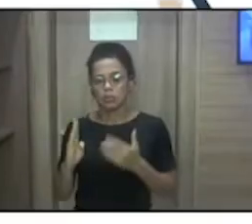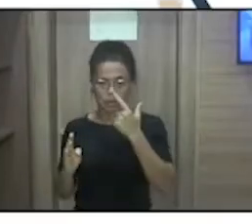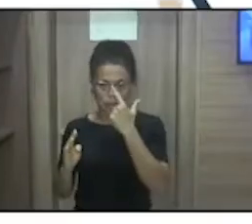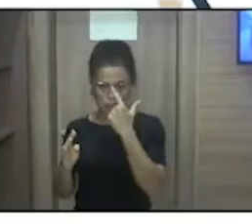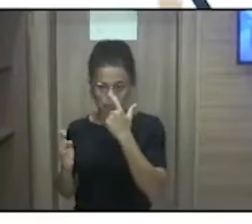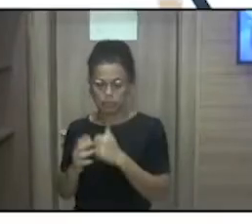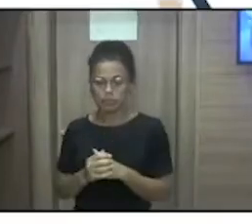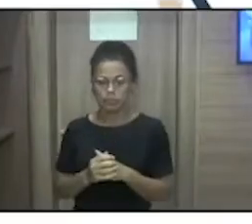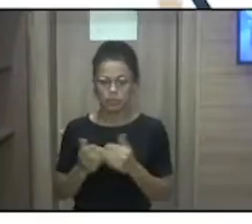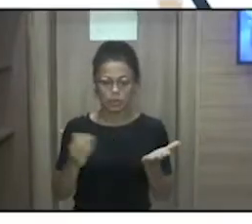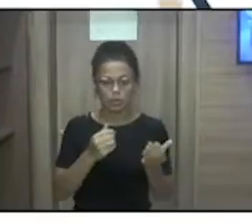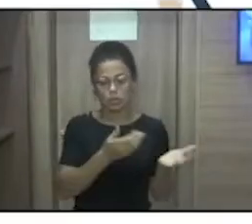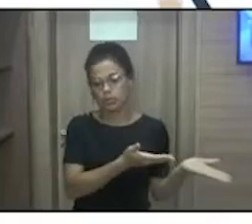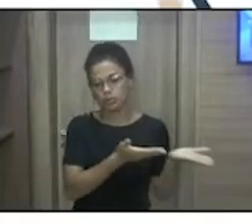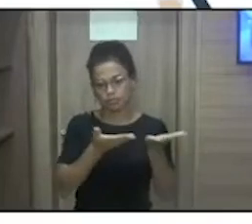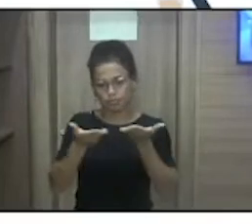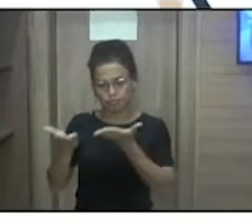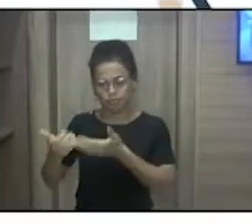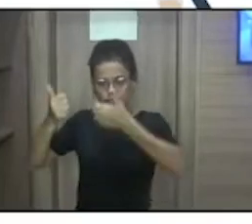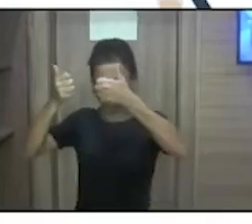fazer a conclusão.